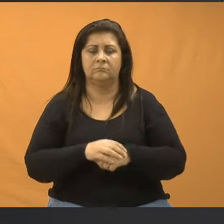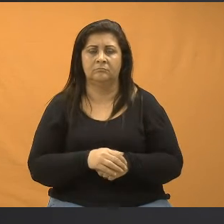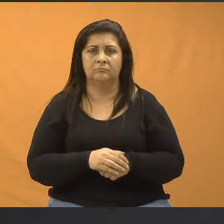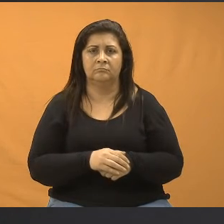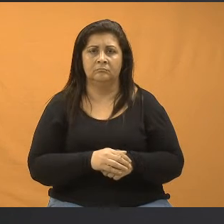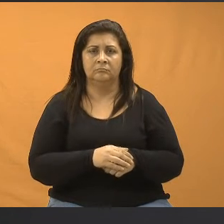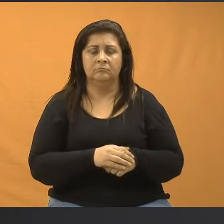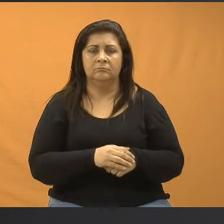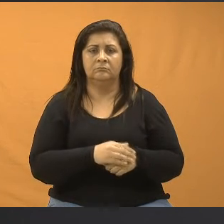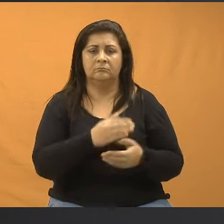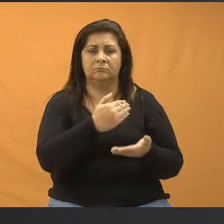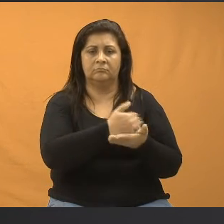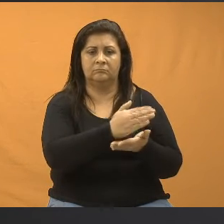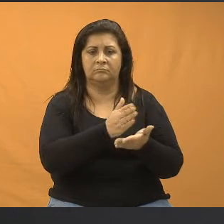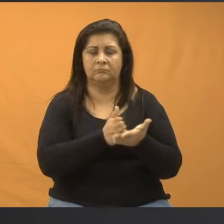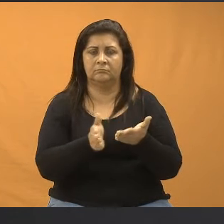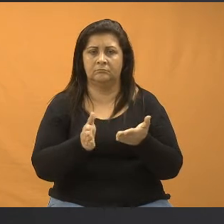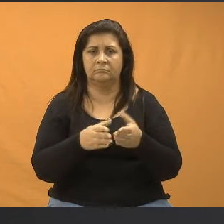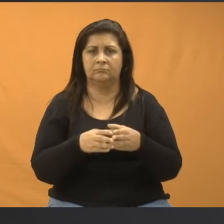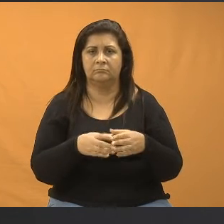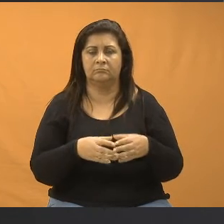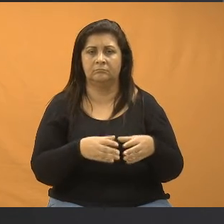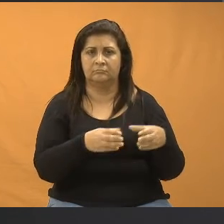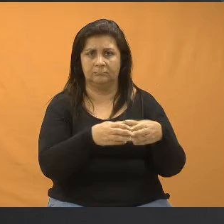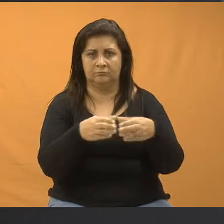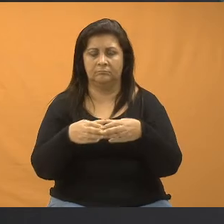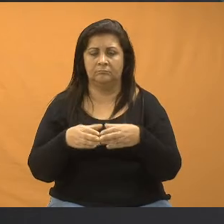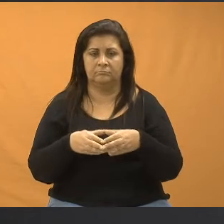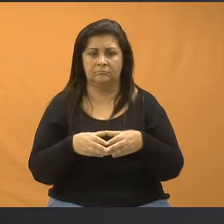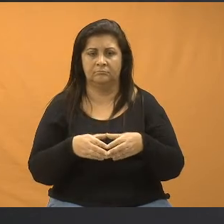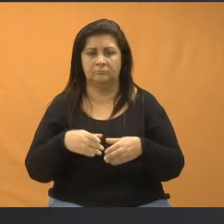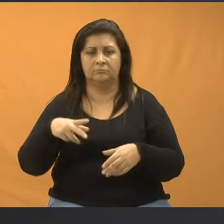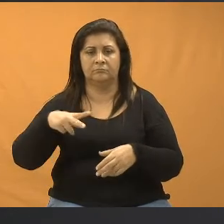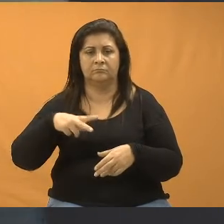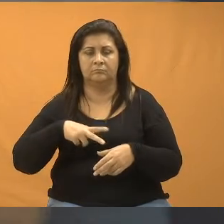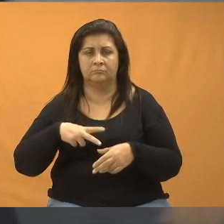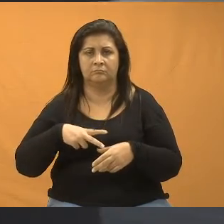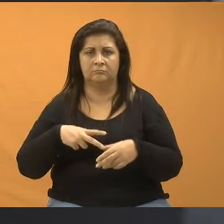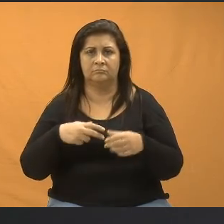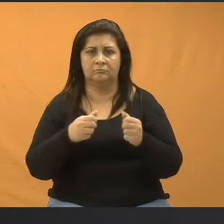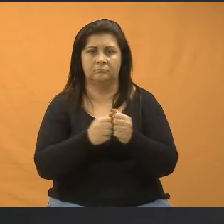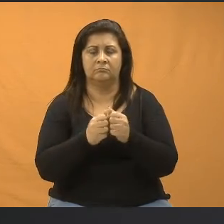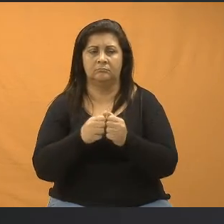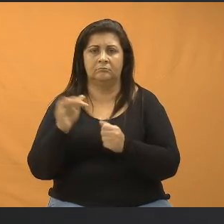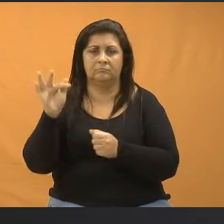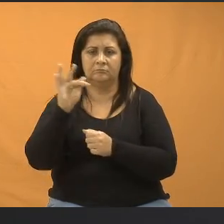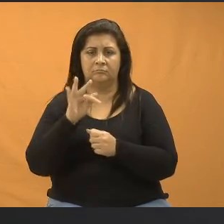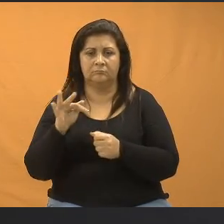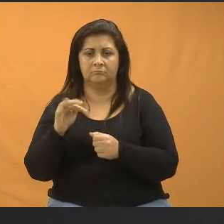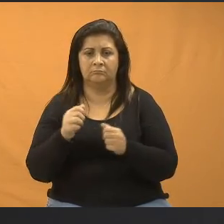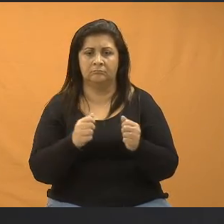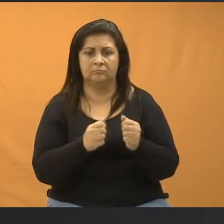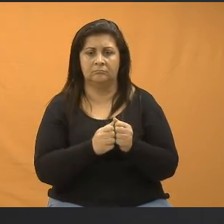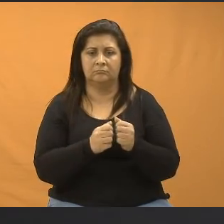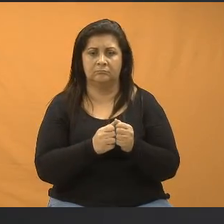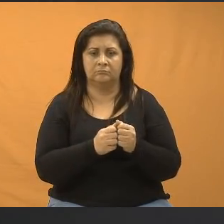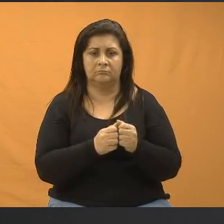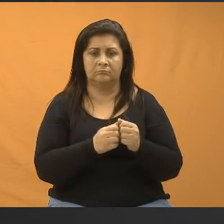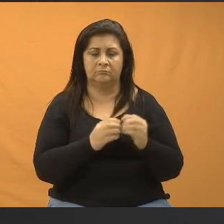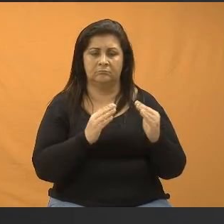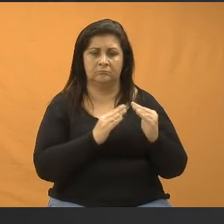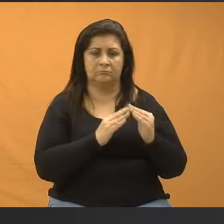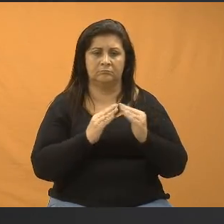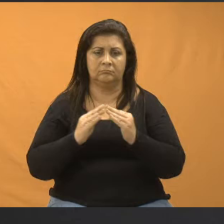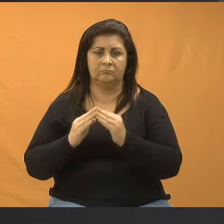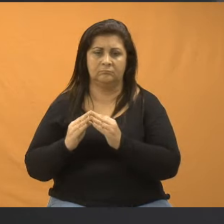cada setor, tanto do particular quanto da faculdade e das kitnets,